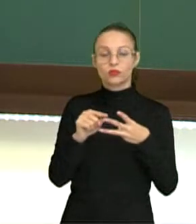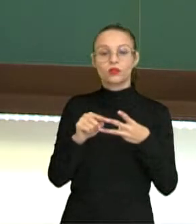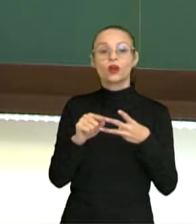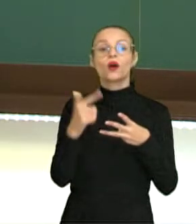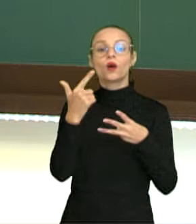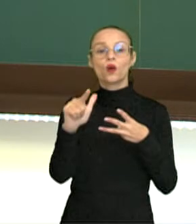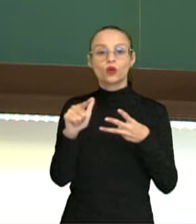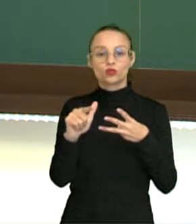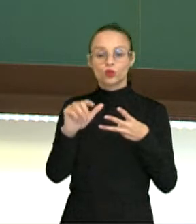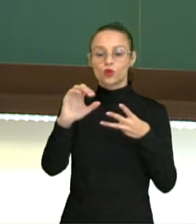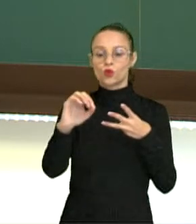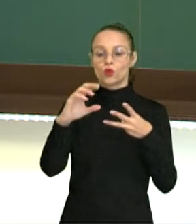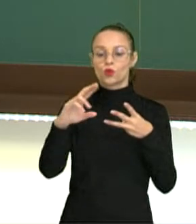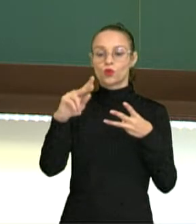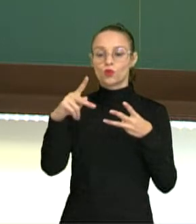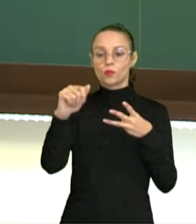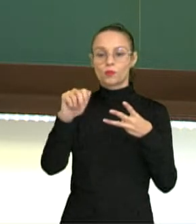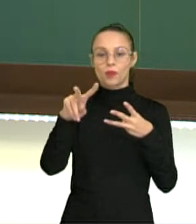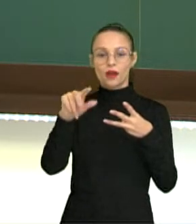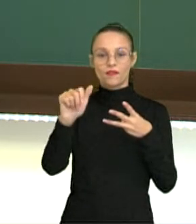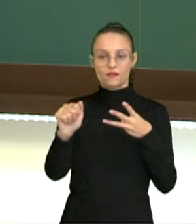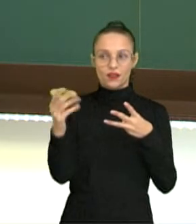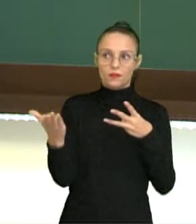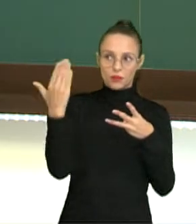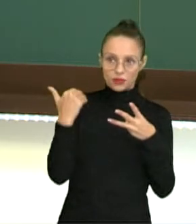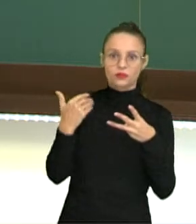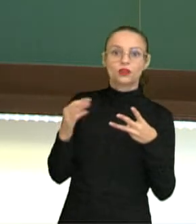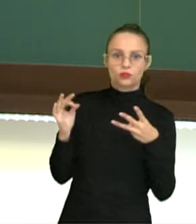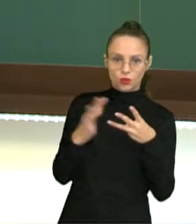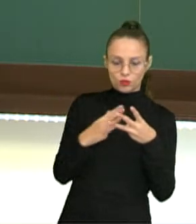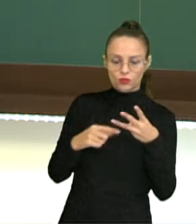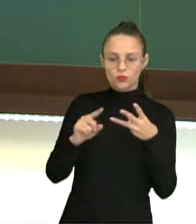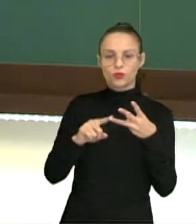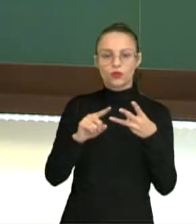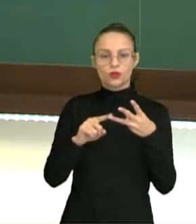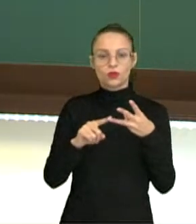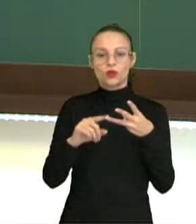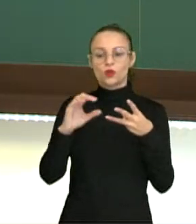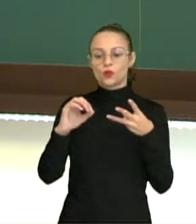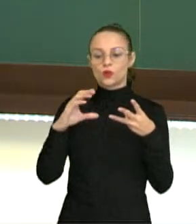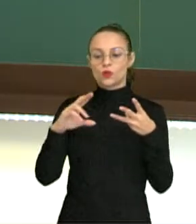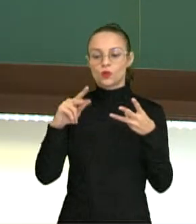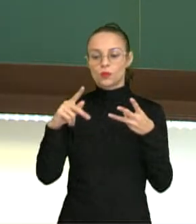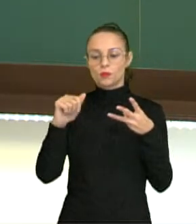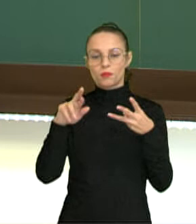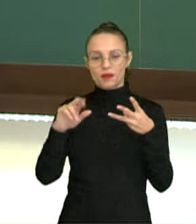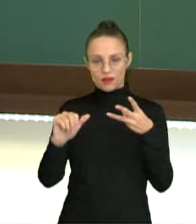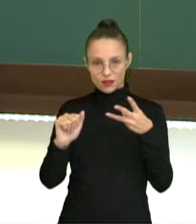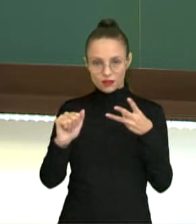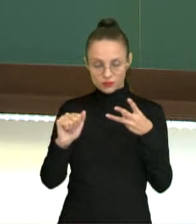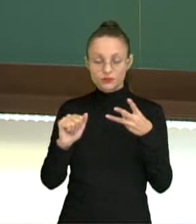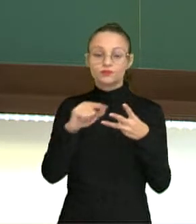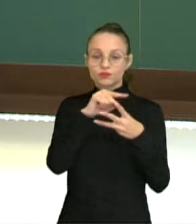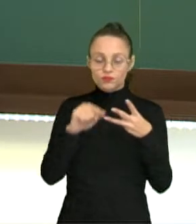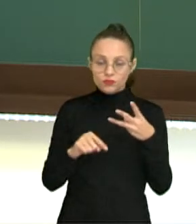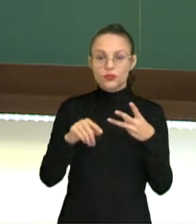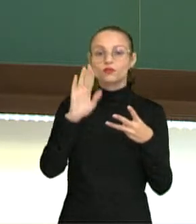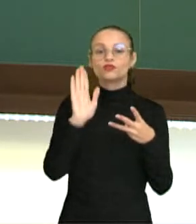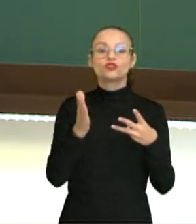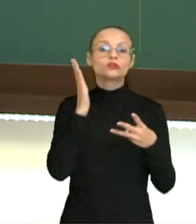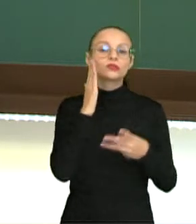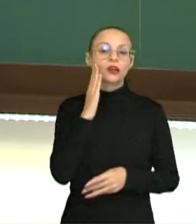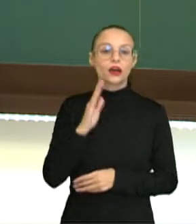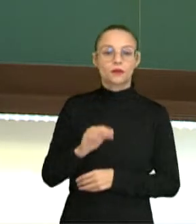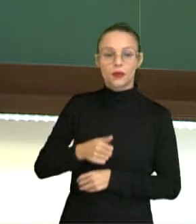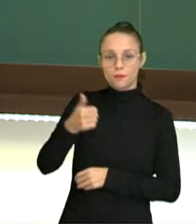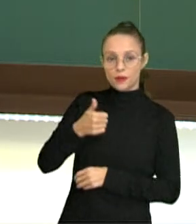imperfeito, ocupava. E o pretérito mais que perfeito, ocupara. Então, agora que você já sabe que a primeira pessoa